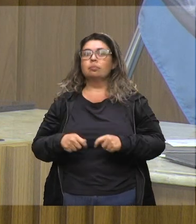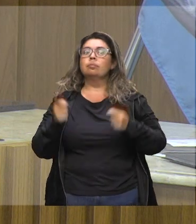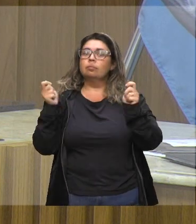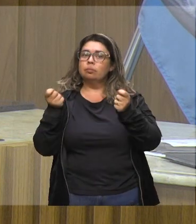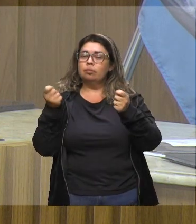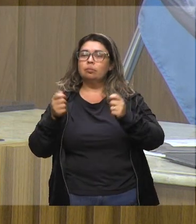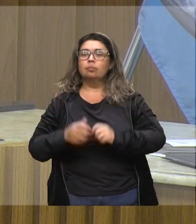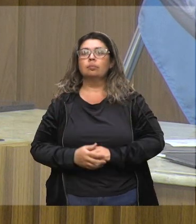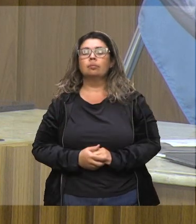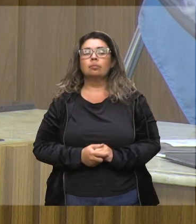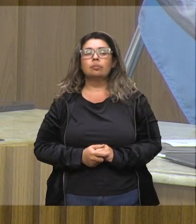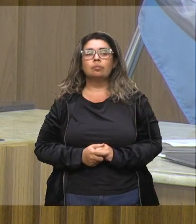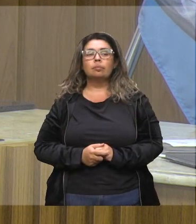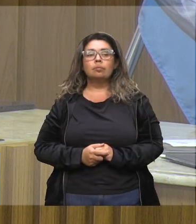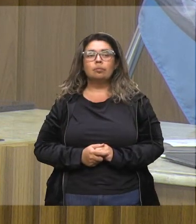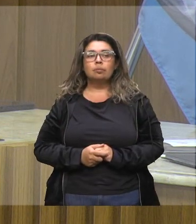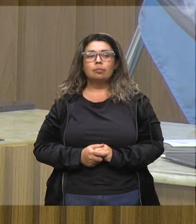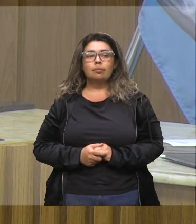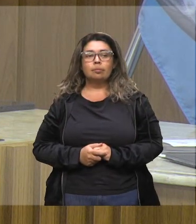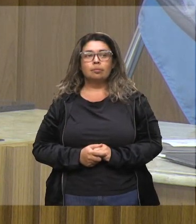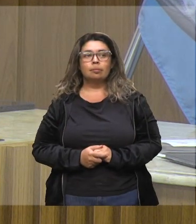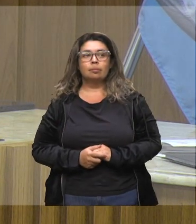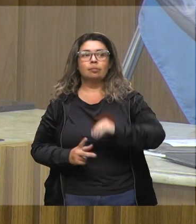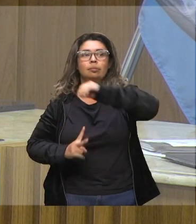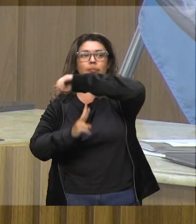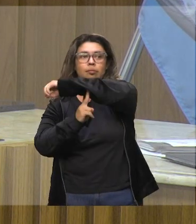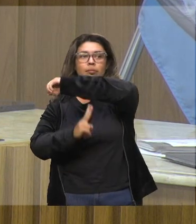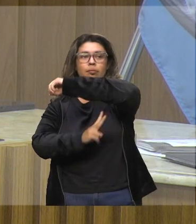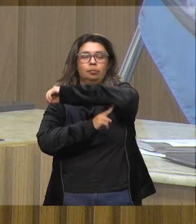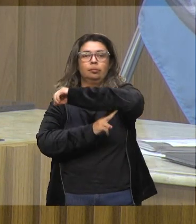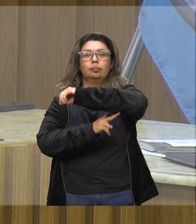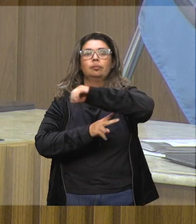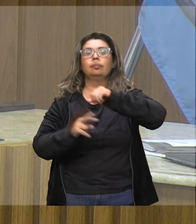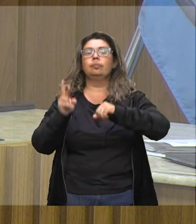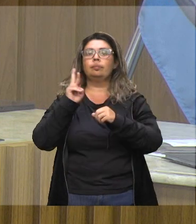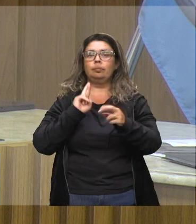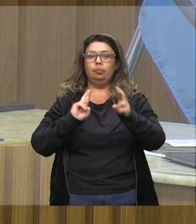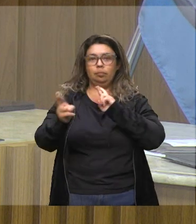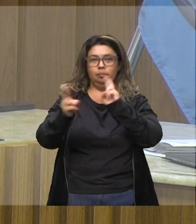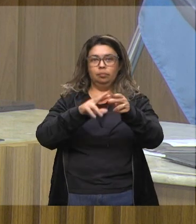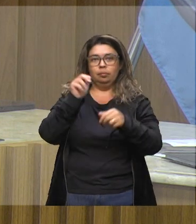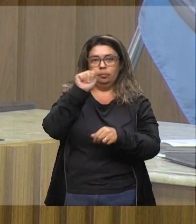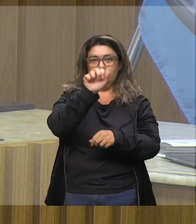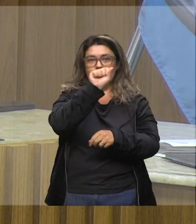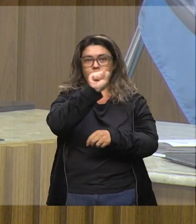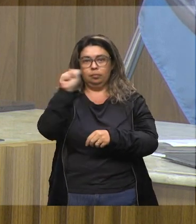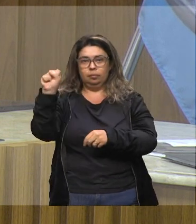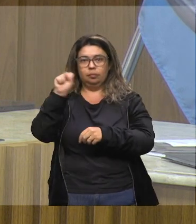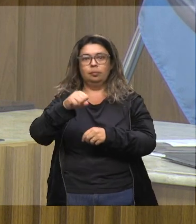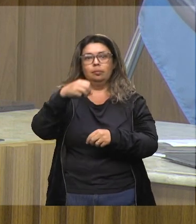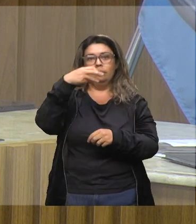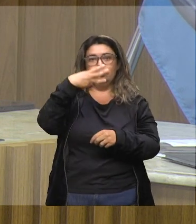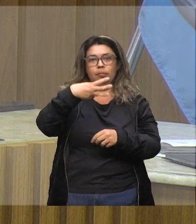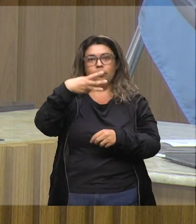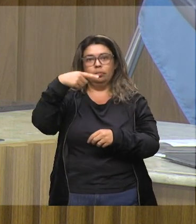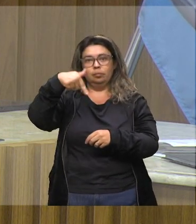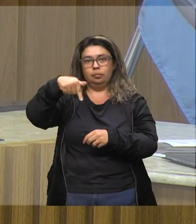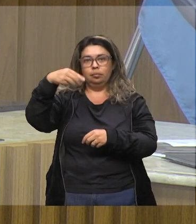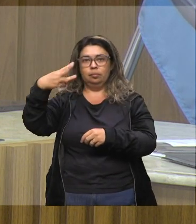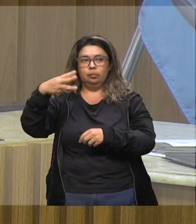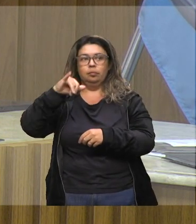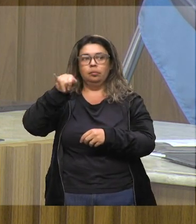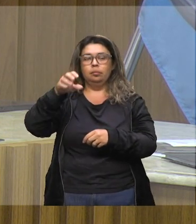transita. A ponte fica na rodovia SS-373, José Jordão